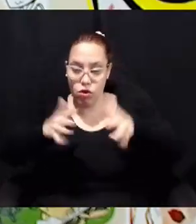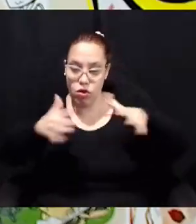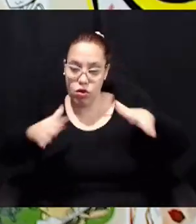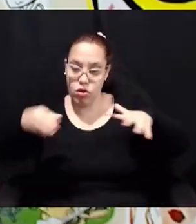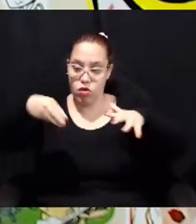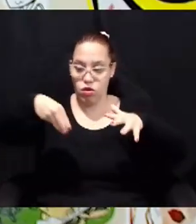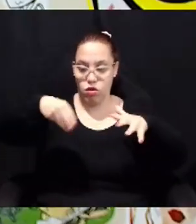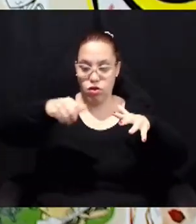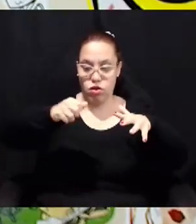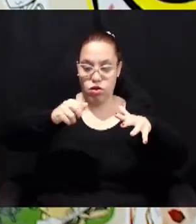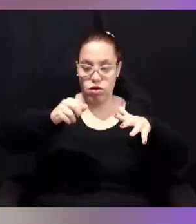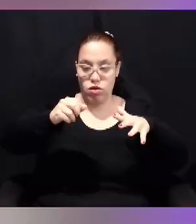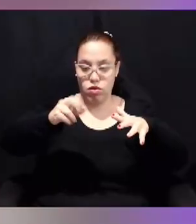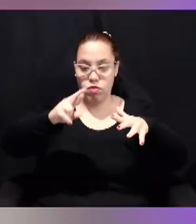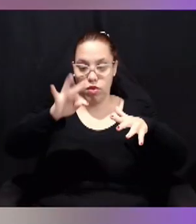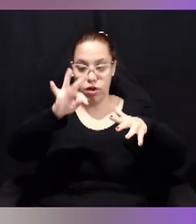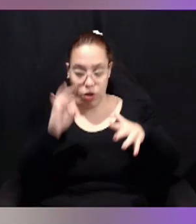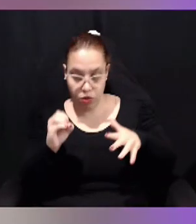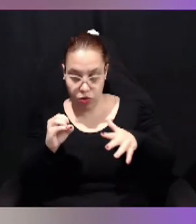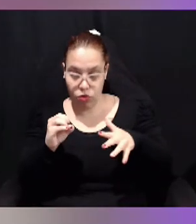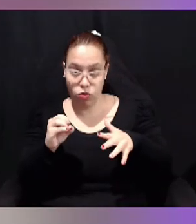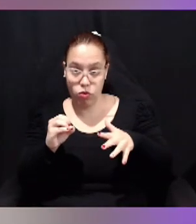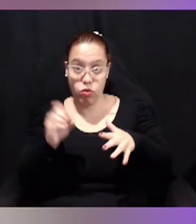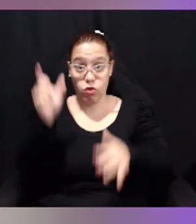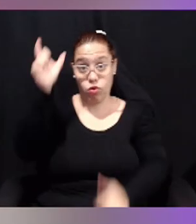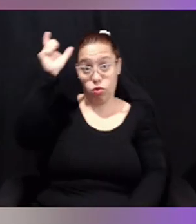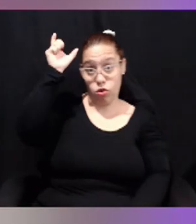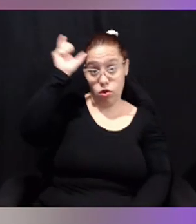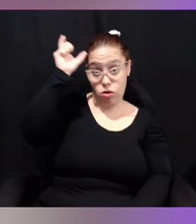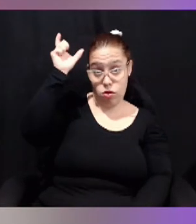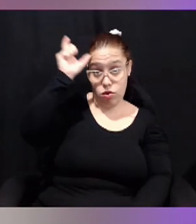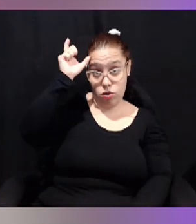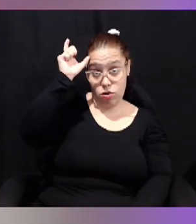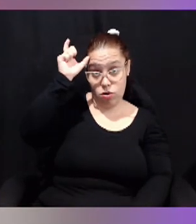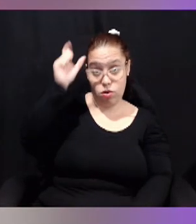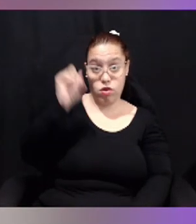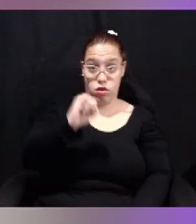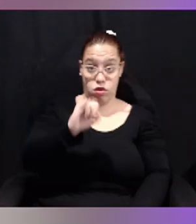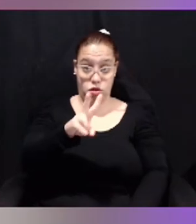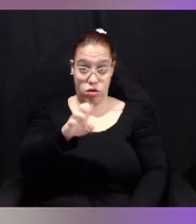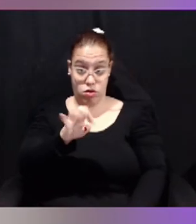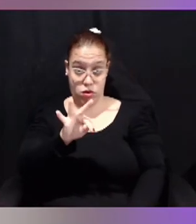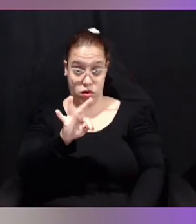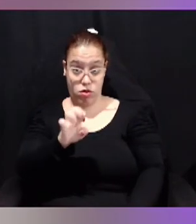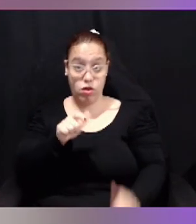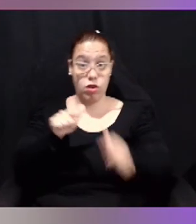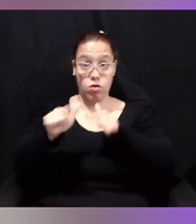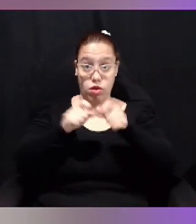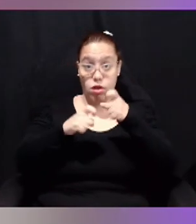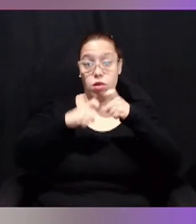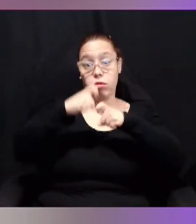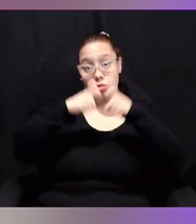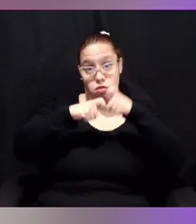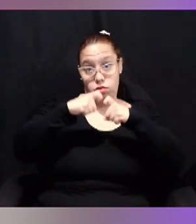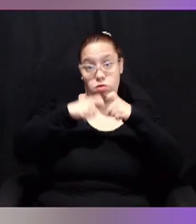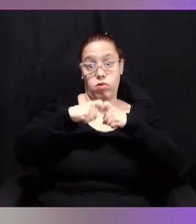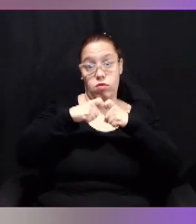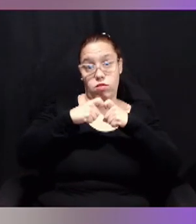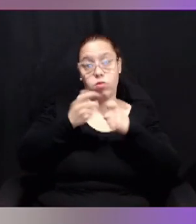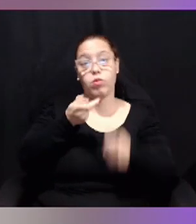né? E na segunda edição a gente trouxe a Svetlana, que é uma trabalhadora sexual, que fala